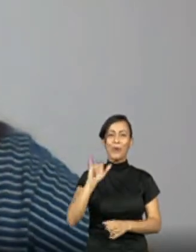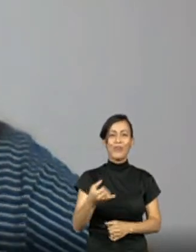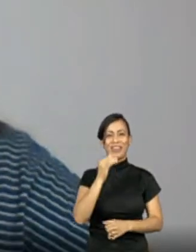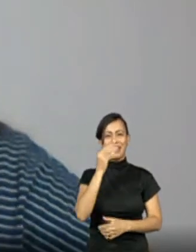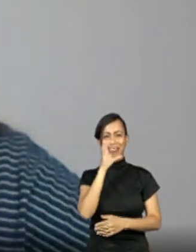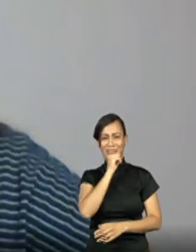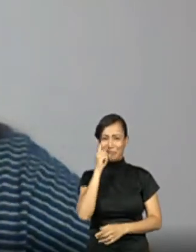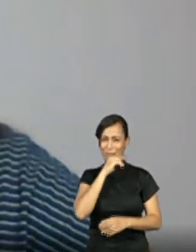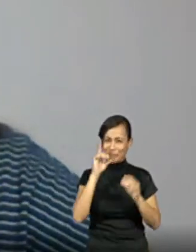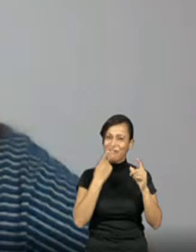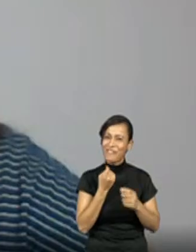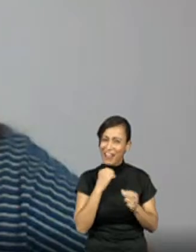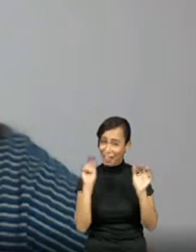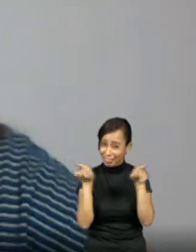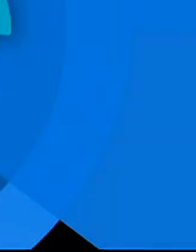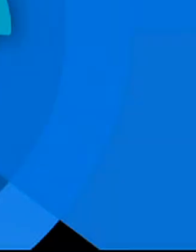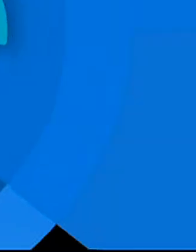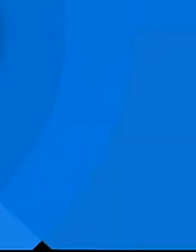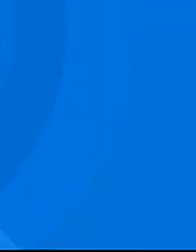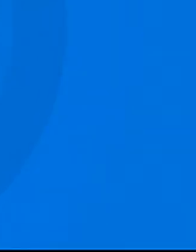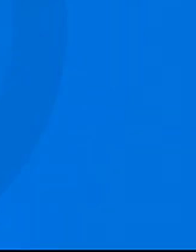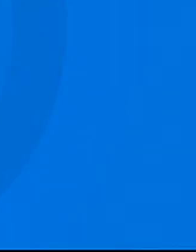estudos.